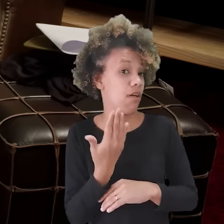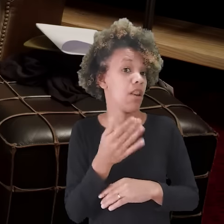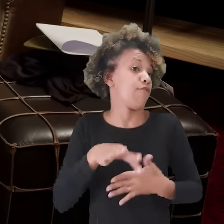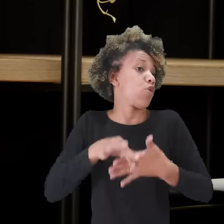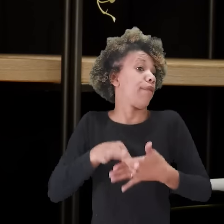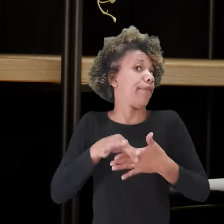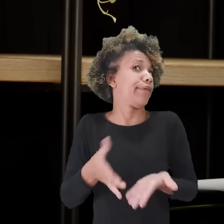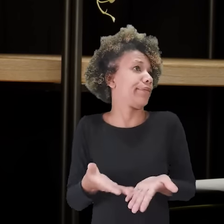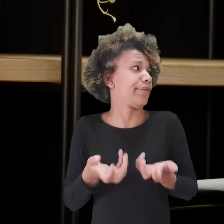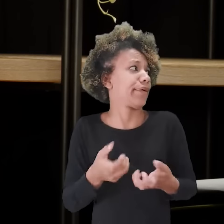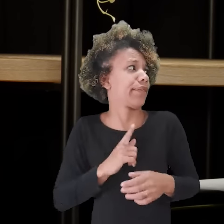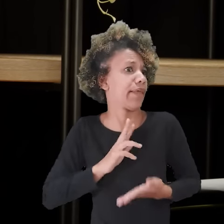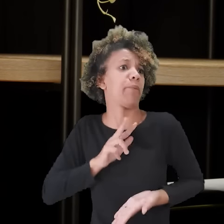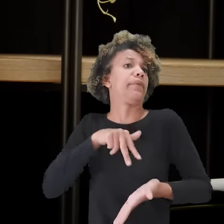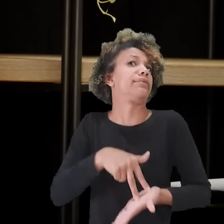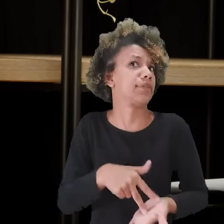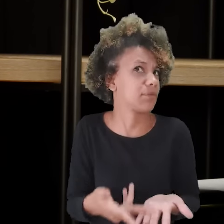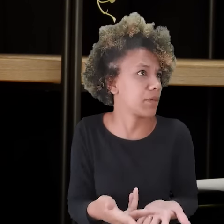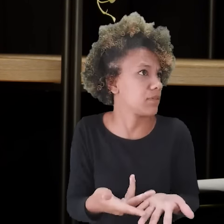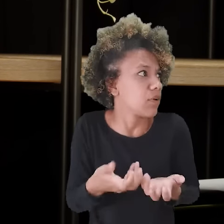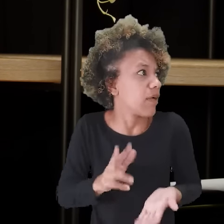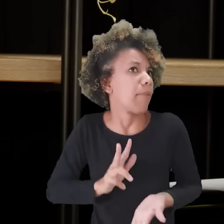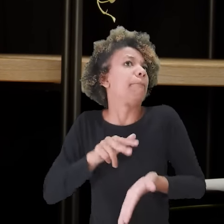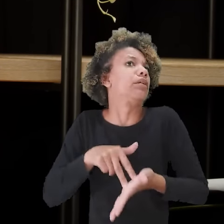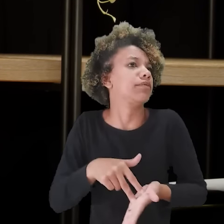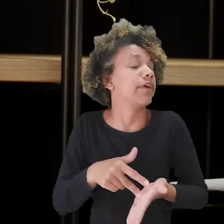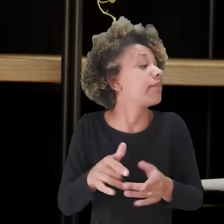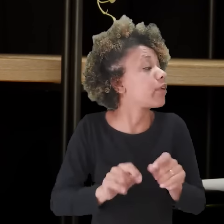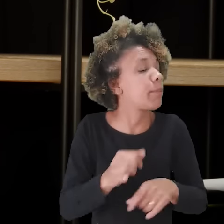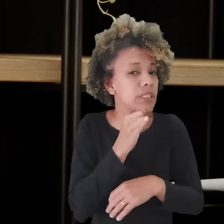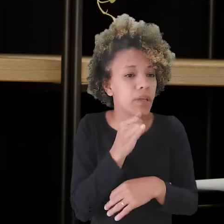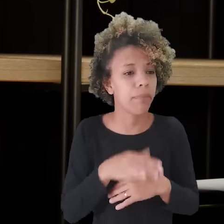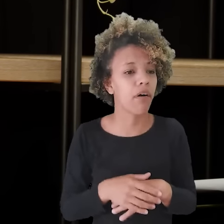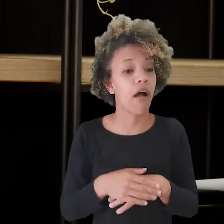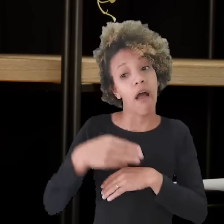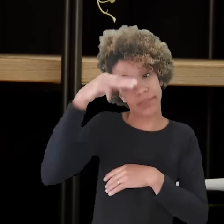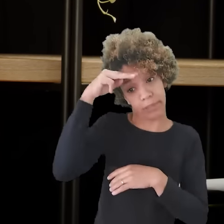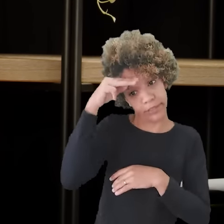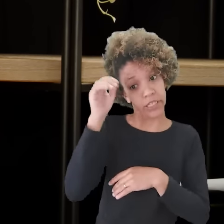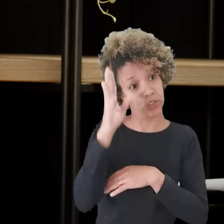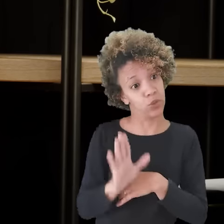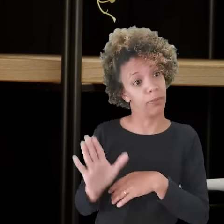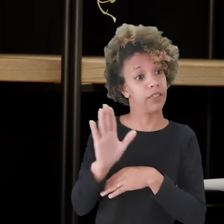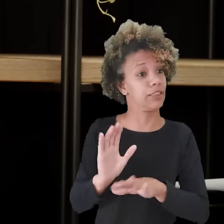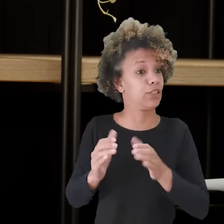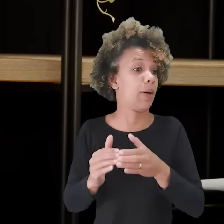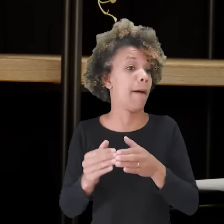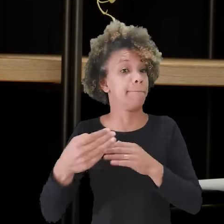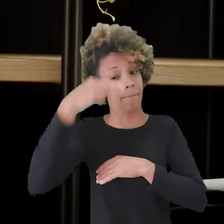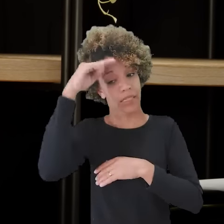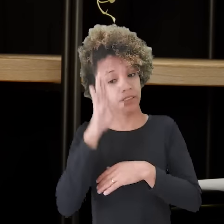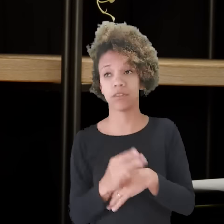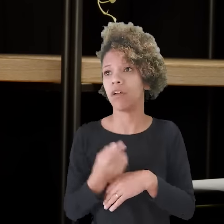ele vira um líder e aí ele quer ter o pertencimento e quando ele quer ter perfeita em cimento vai cair na coisa do tipo as madrinhas do Brasil no grupo